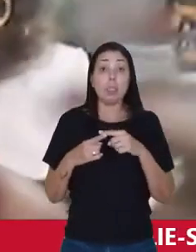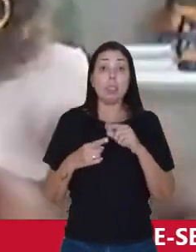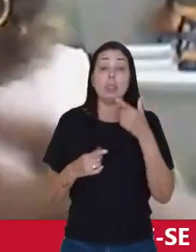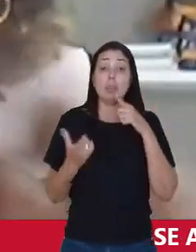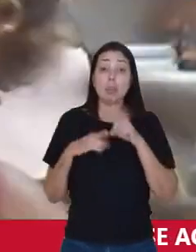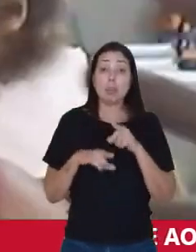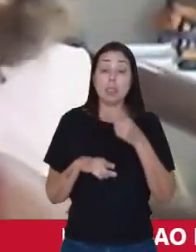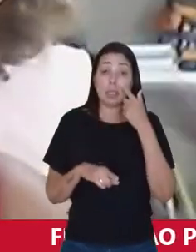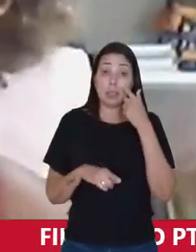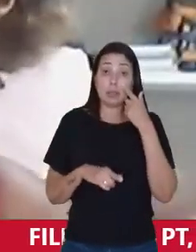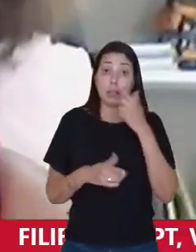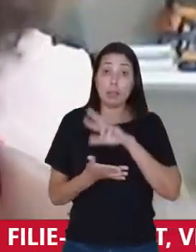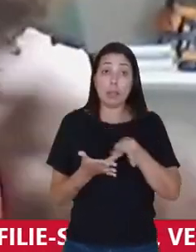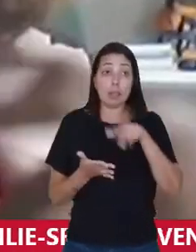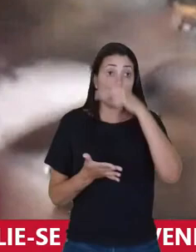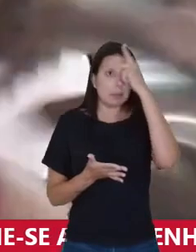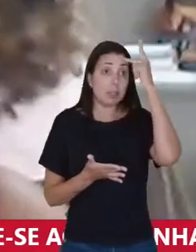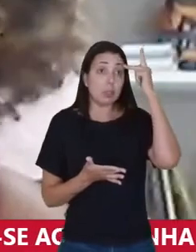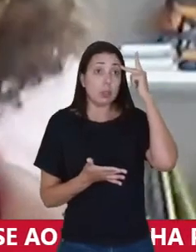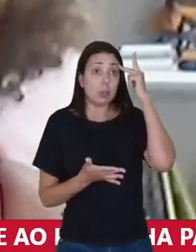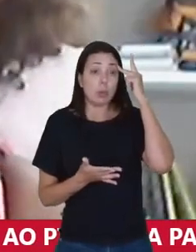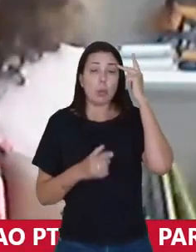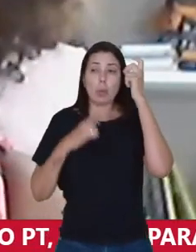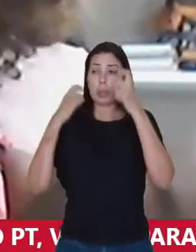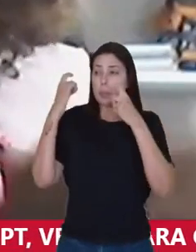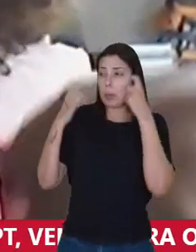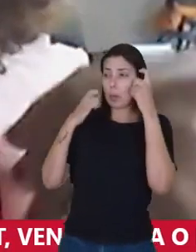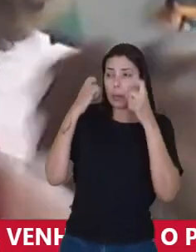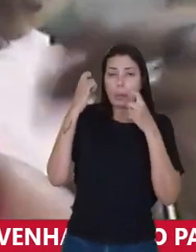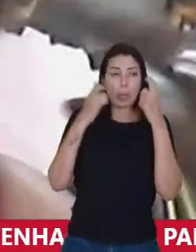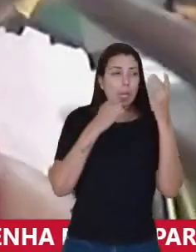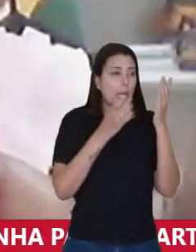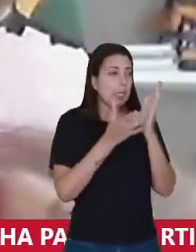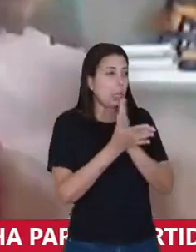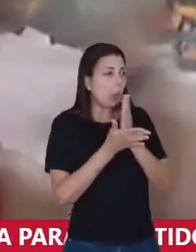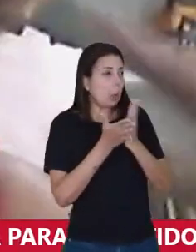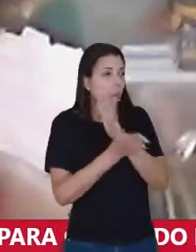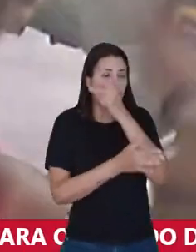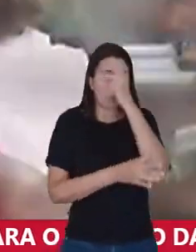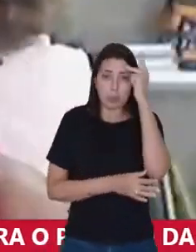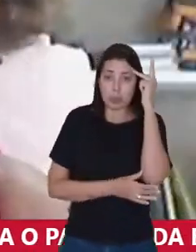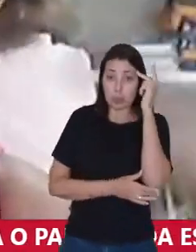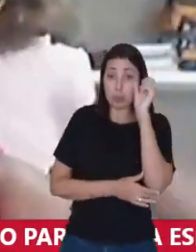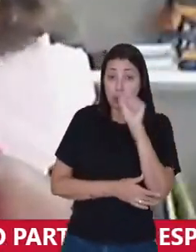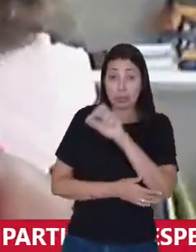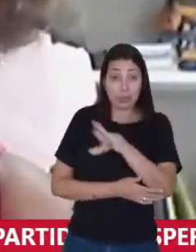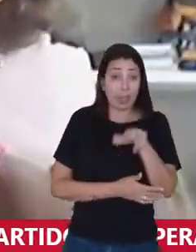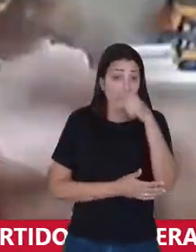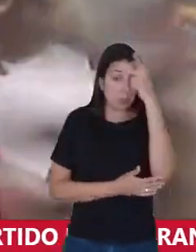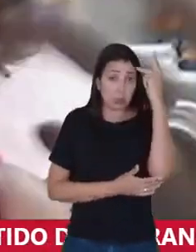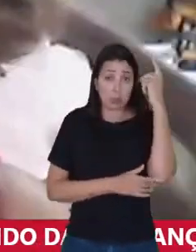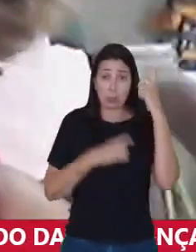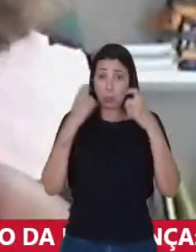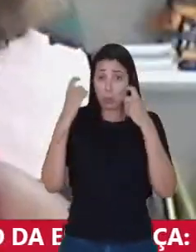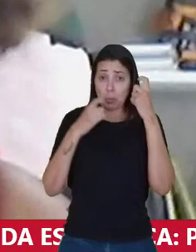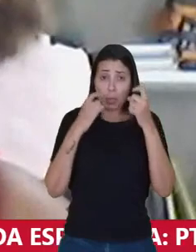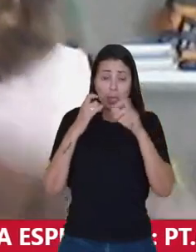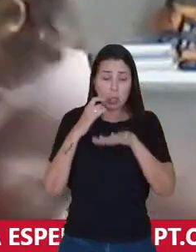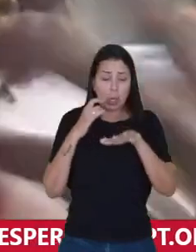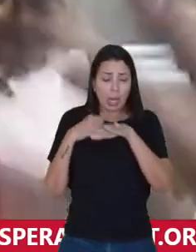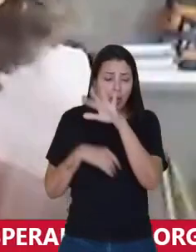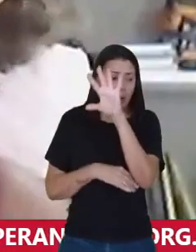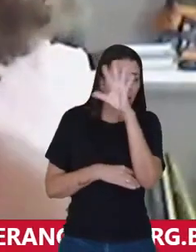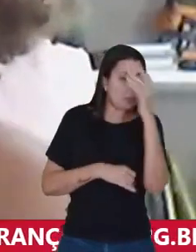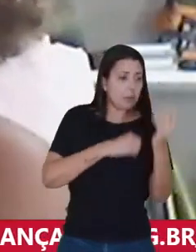consegue ver muita gente preocupada, muitas pessoas preocupadas com o meio